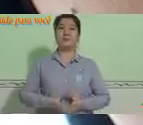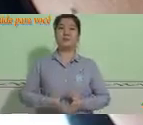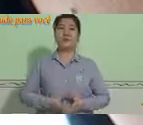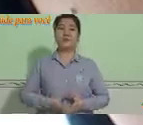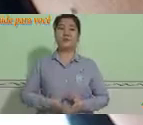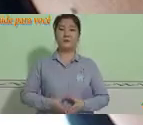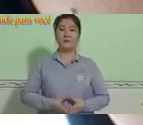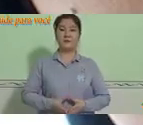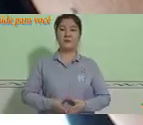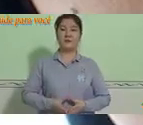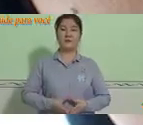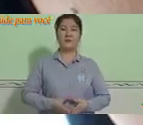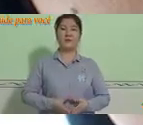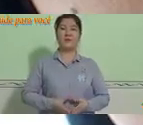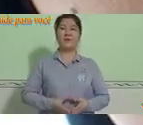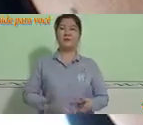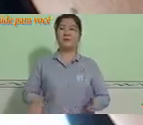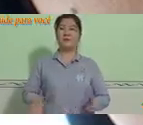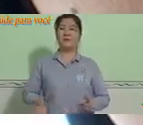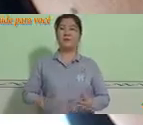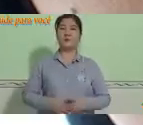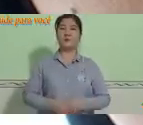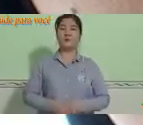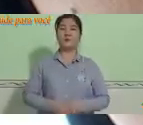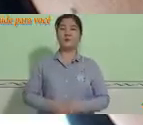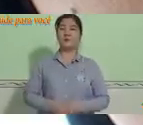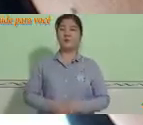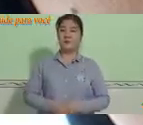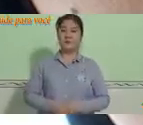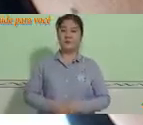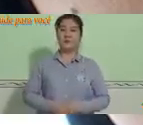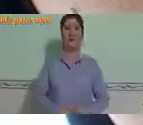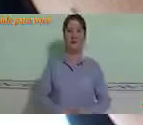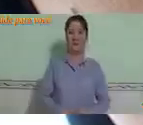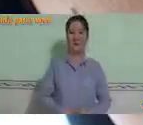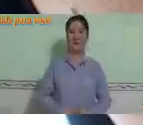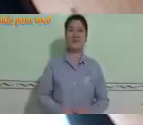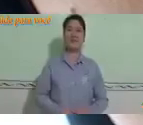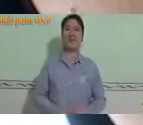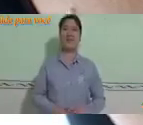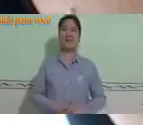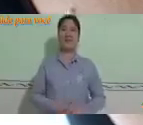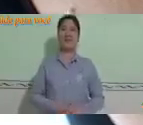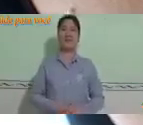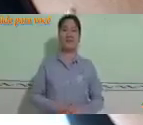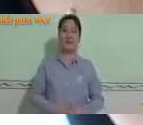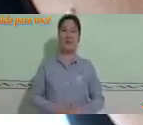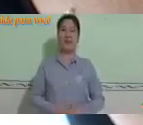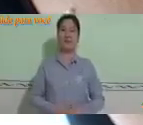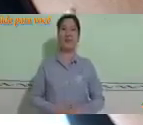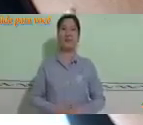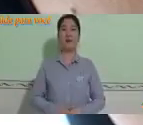Confira no vídeo a seguir, vírgula, orientações da fisioterapeuta para aliviar a dor nestes casos. 2.4.